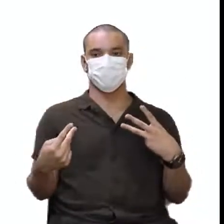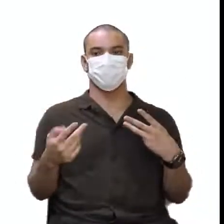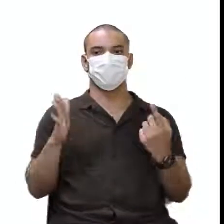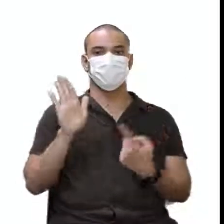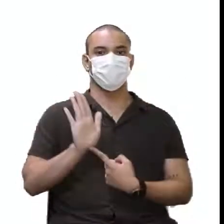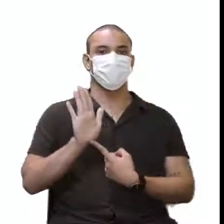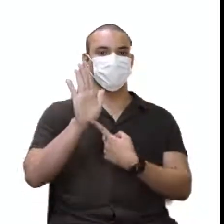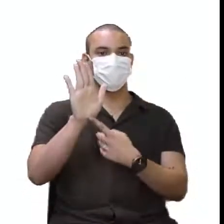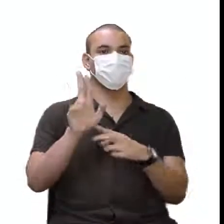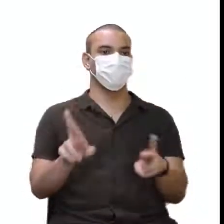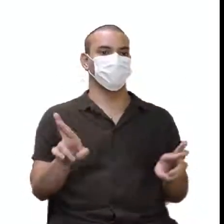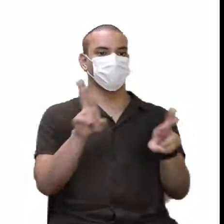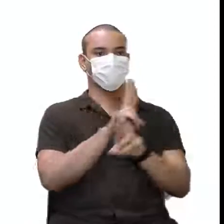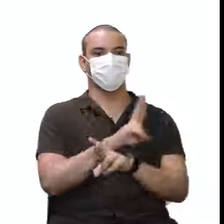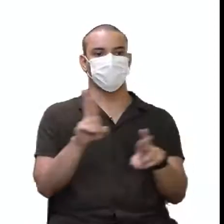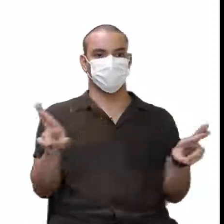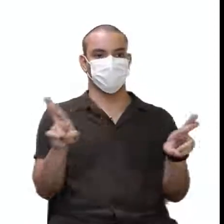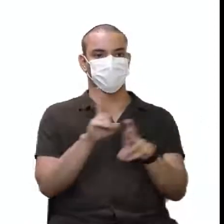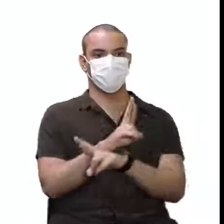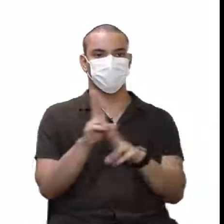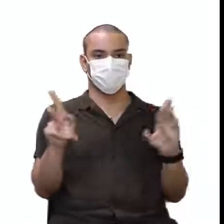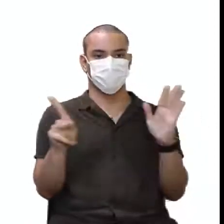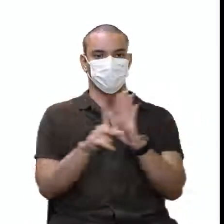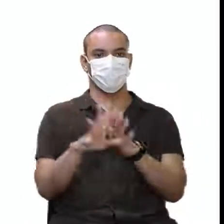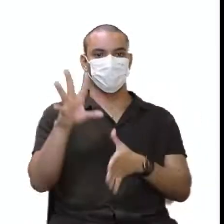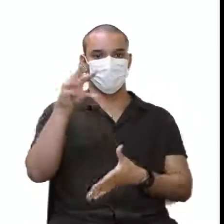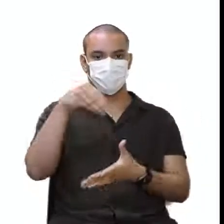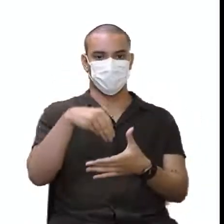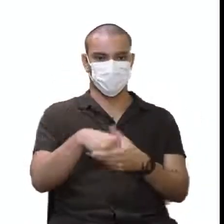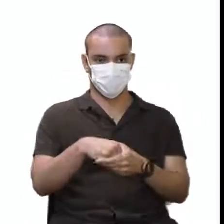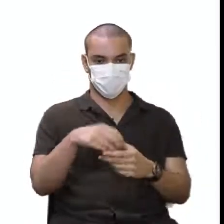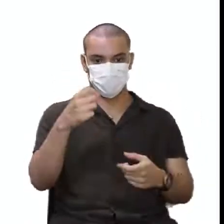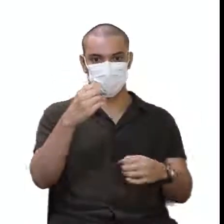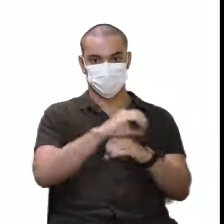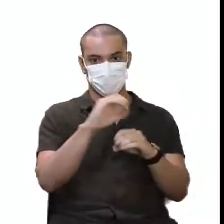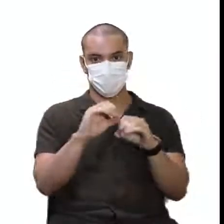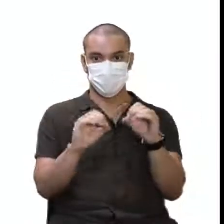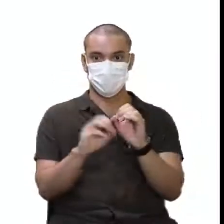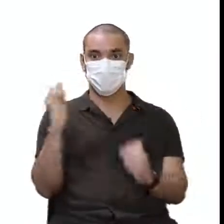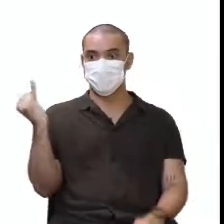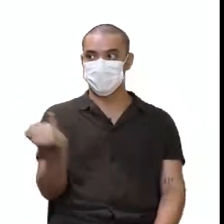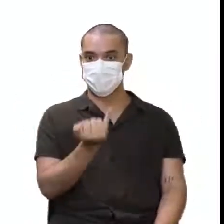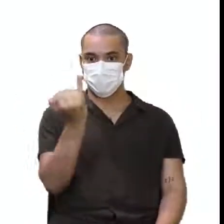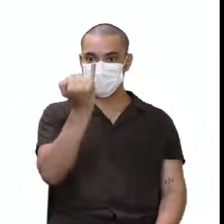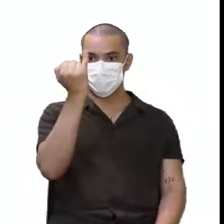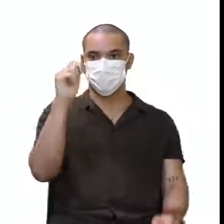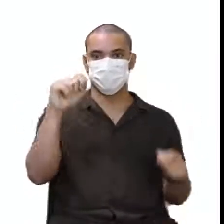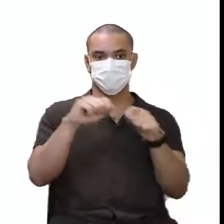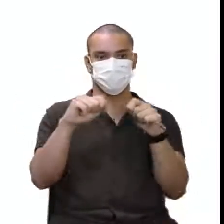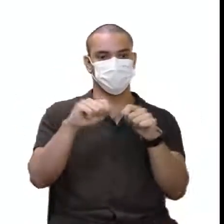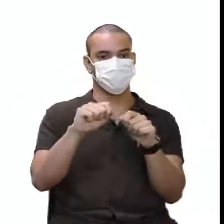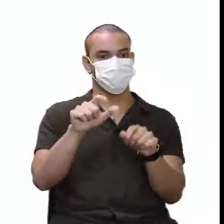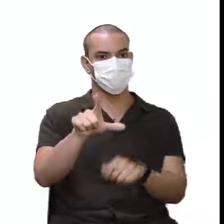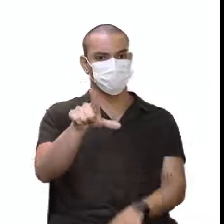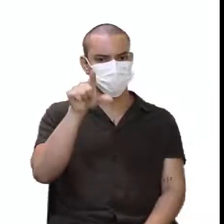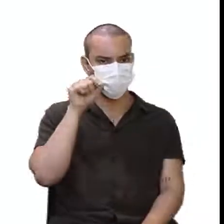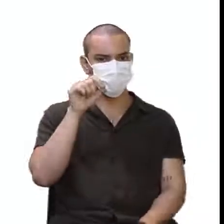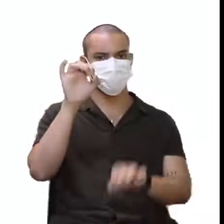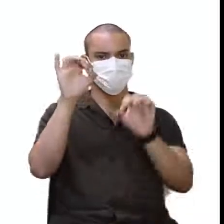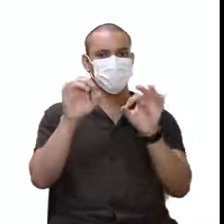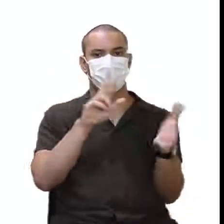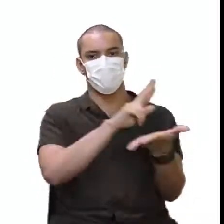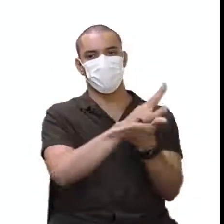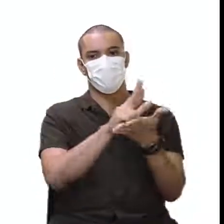Mendel e relacionadas à reprodução sexuada foi extremamente importante para que se obtivesse